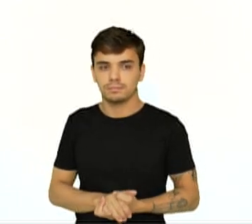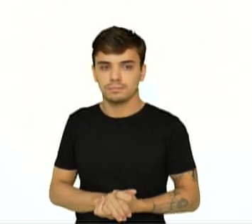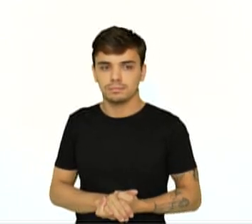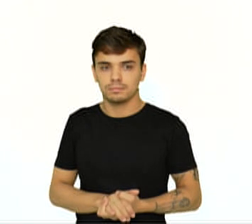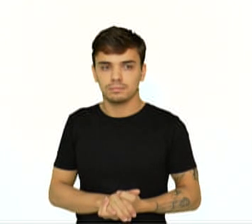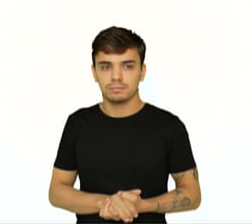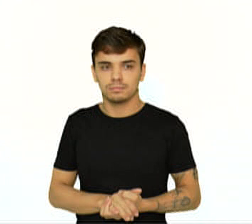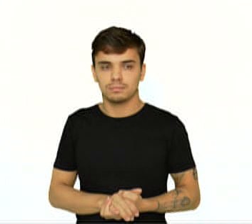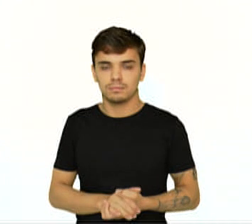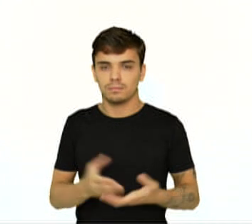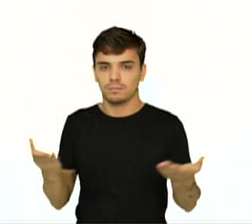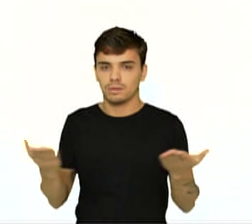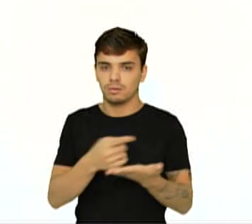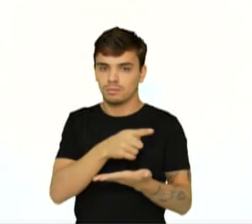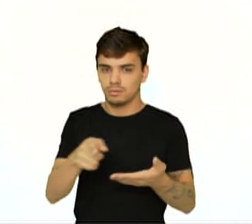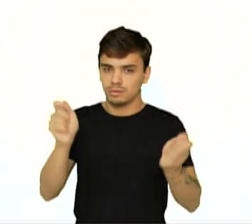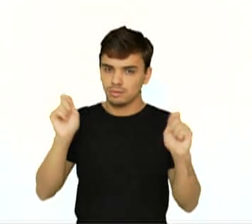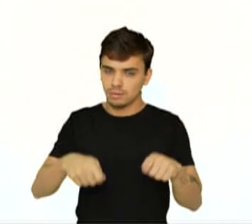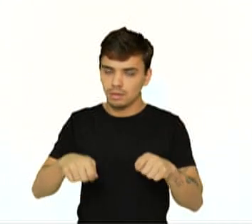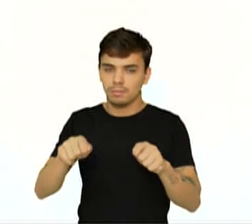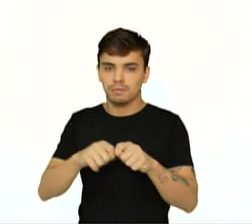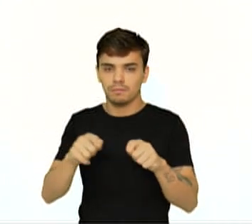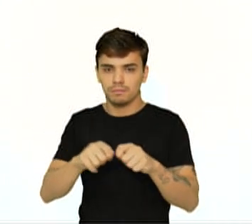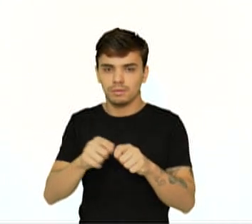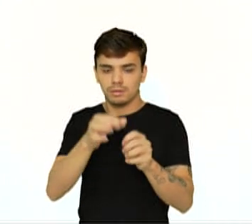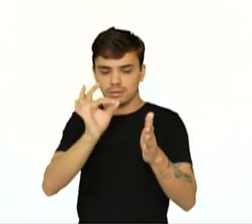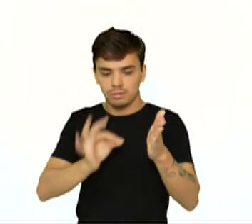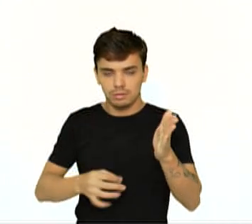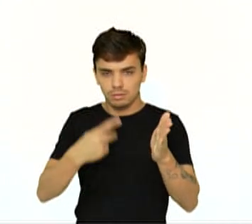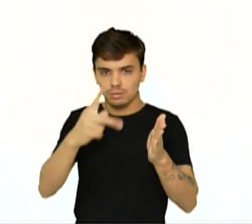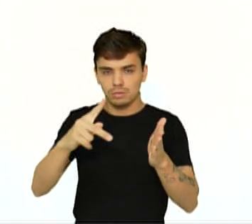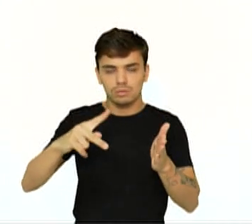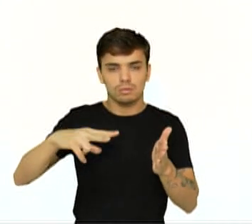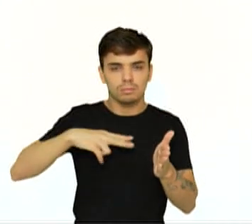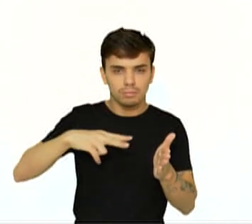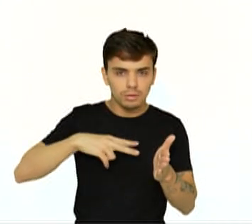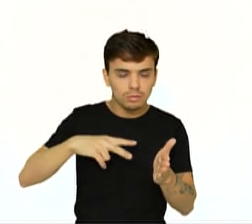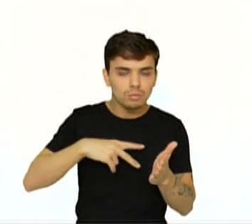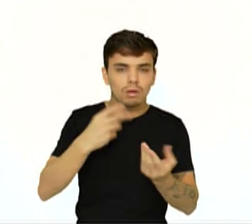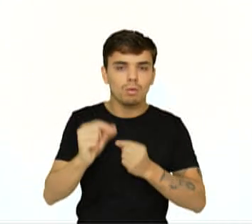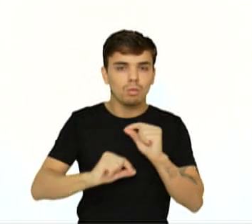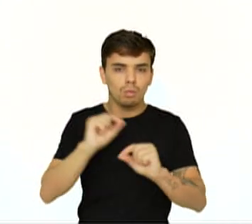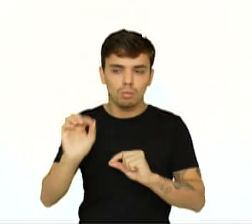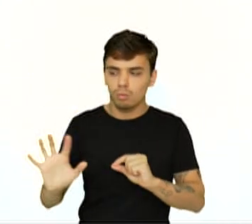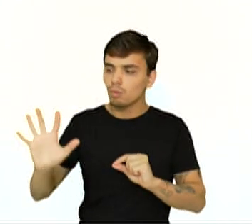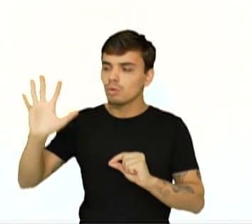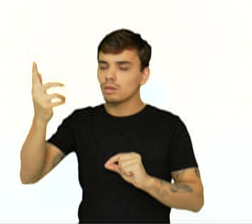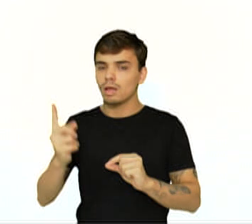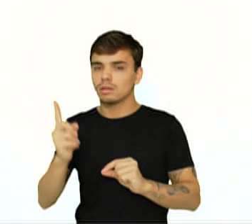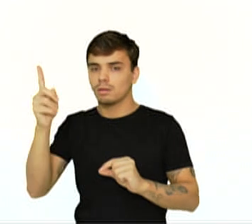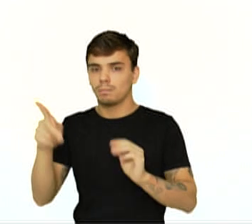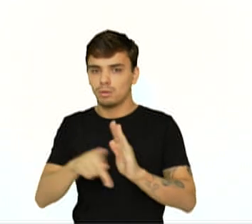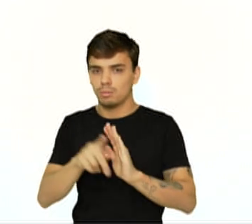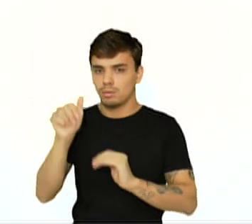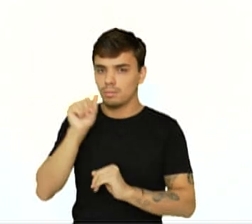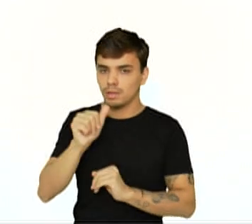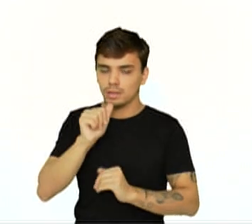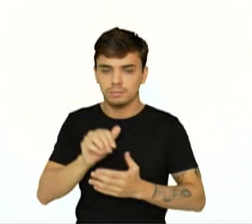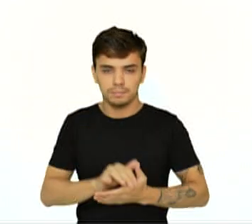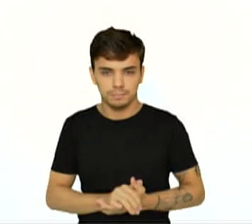estúpida. Agora você já tem condição de escrever com as suas palavras o que acontece, o que sucede com Mafalda.